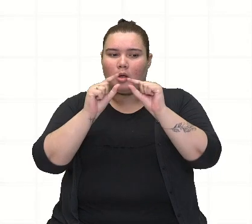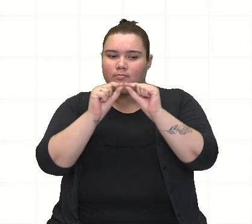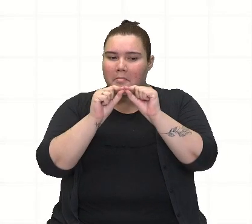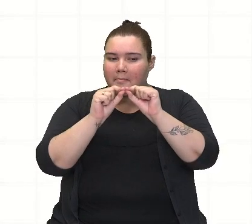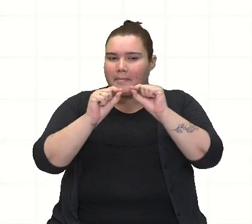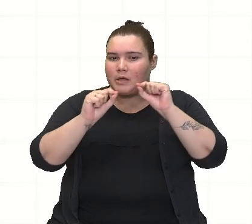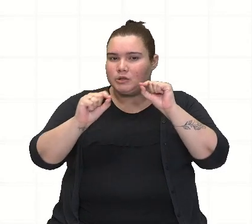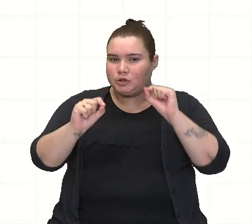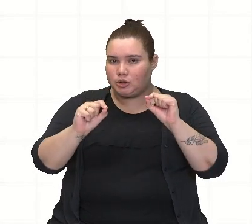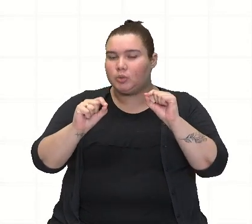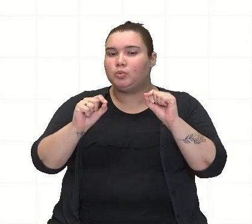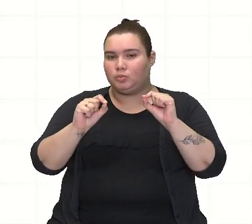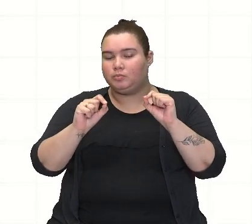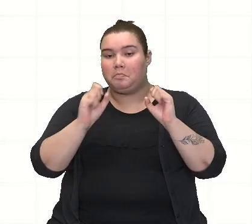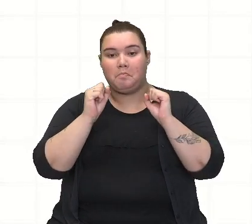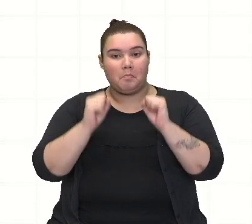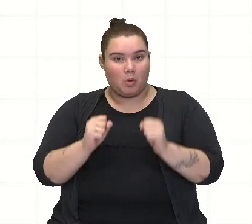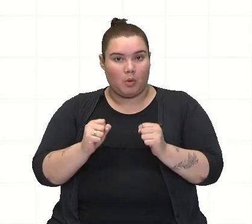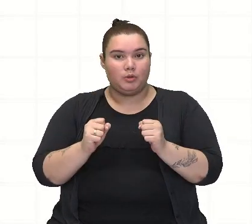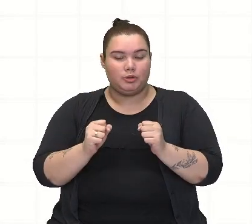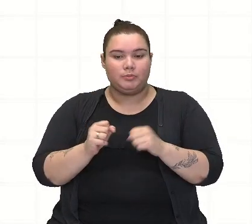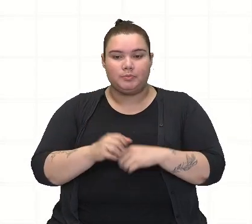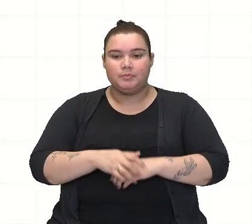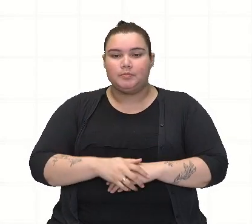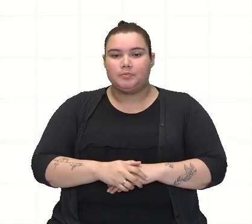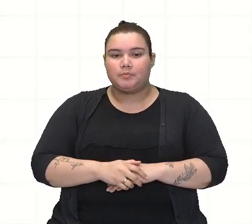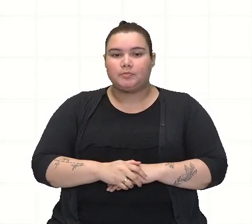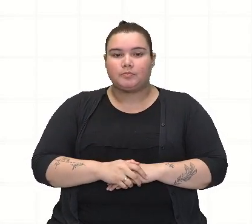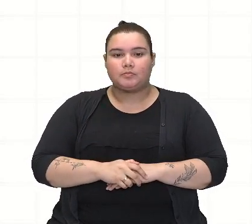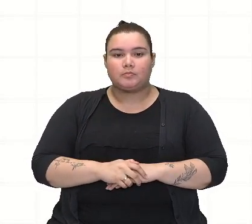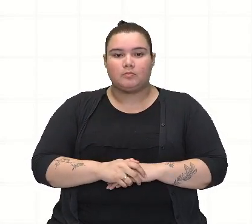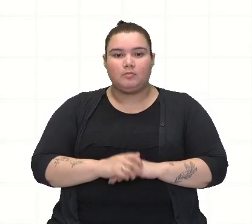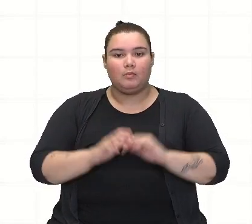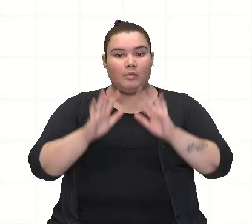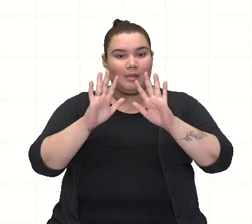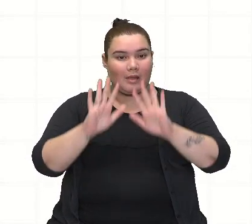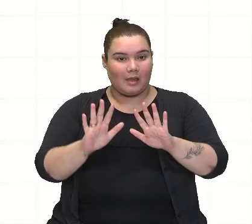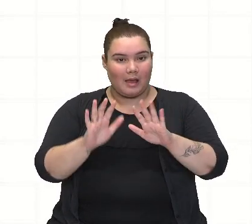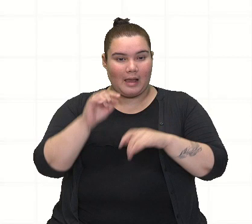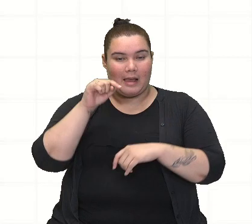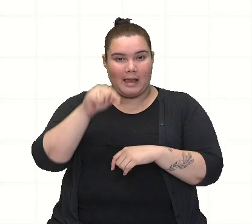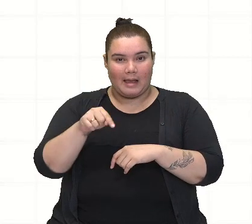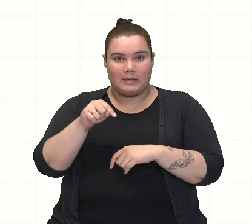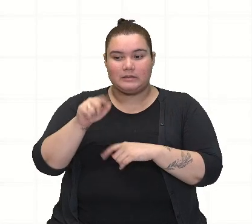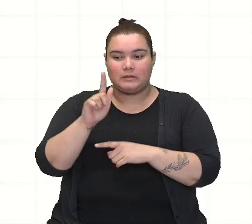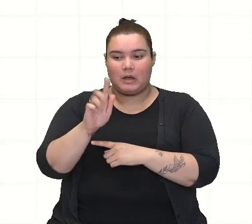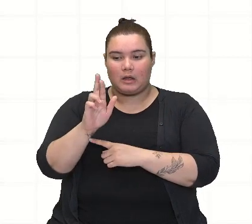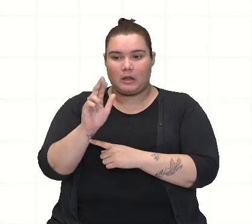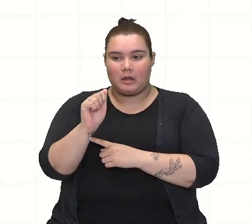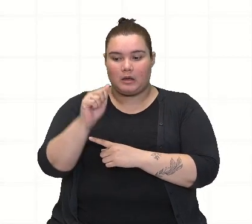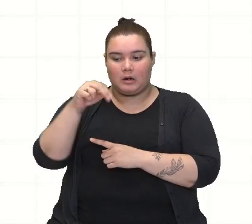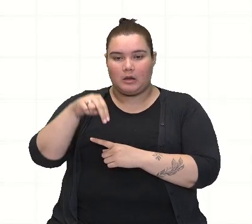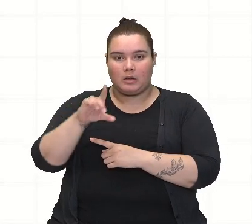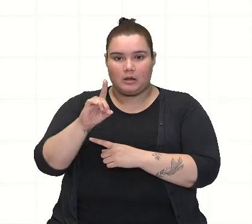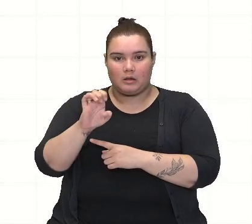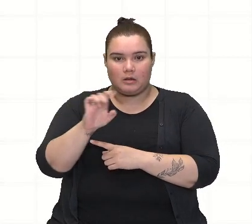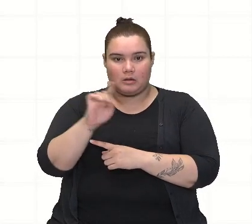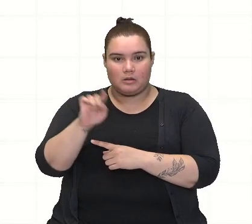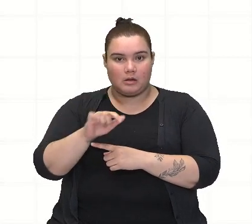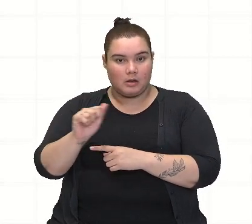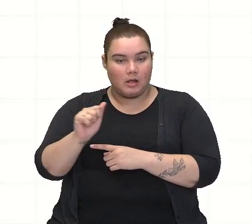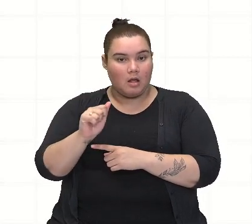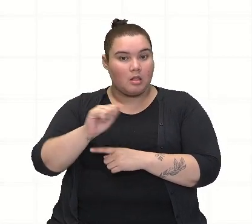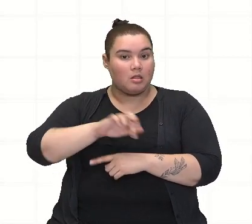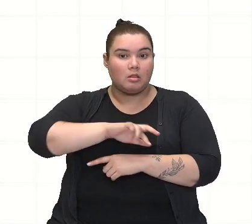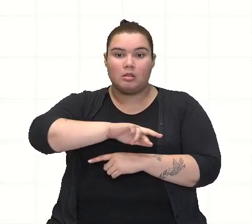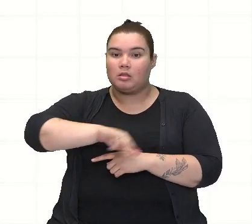Olha, algo que pode ser medido. As grandezas, na realidade, elas